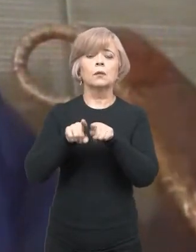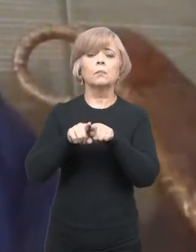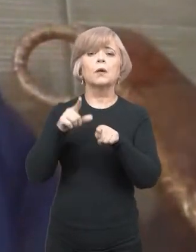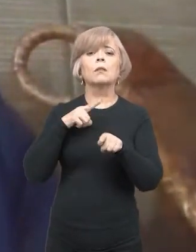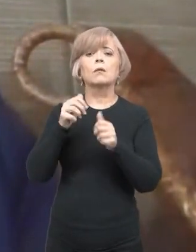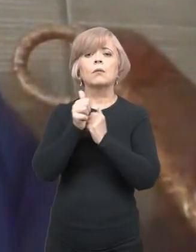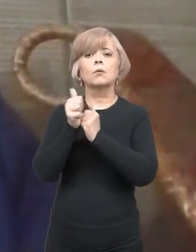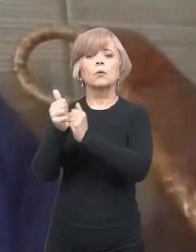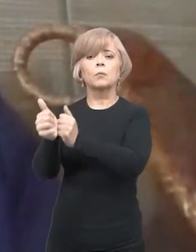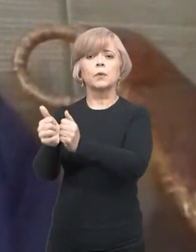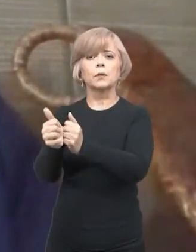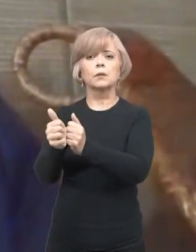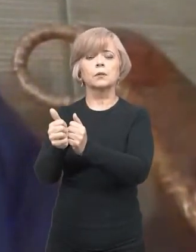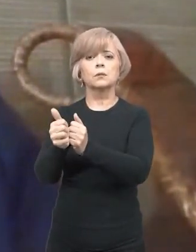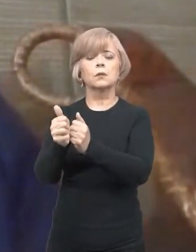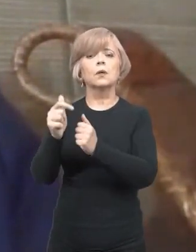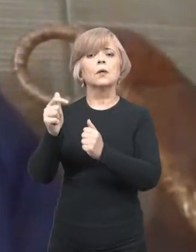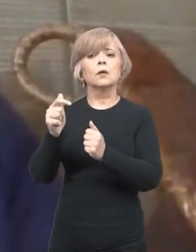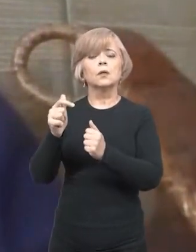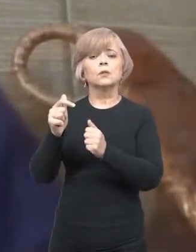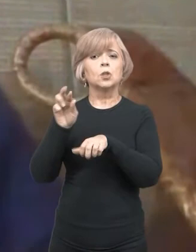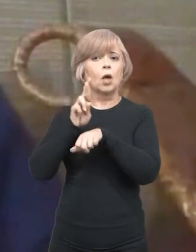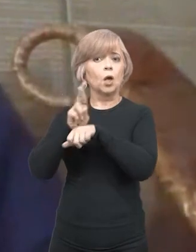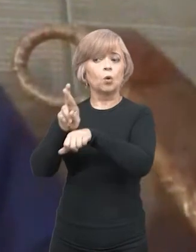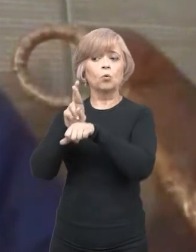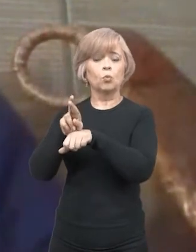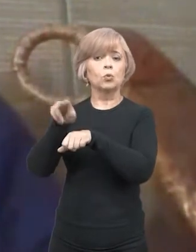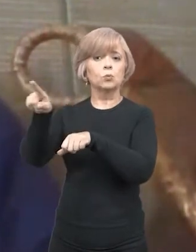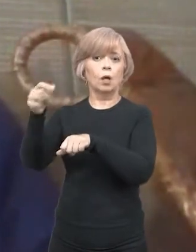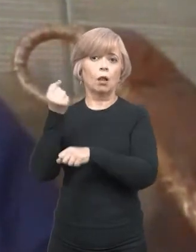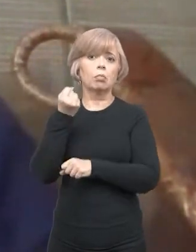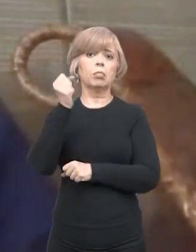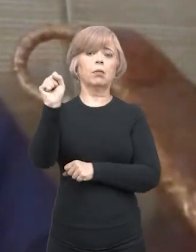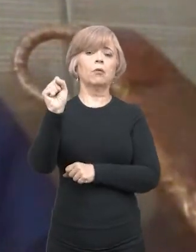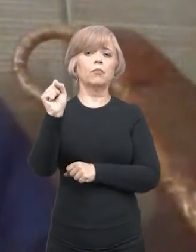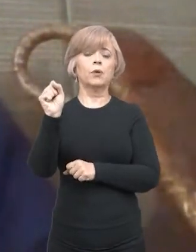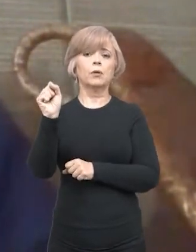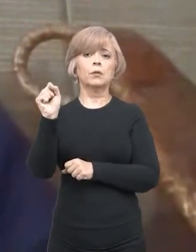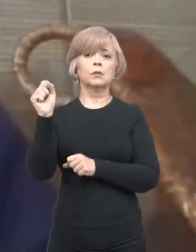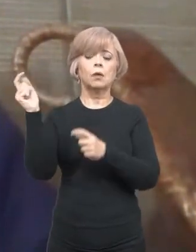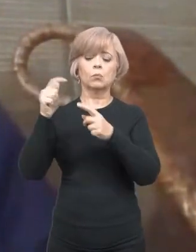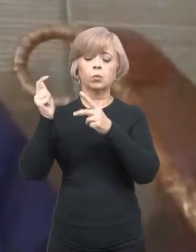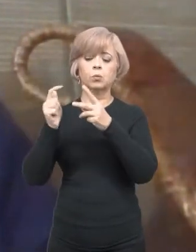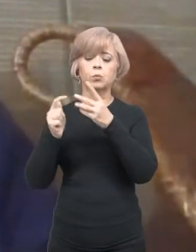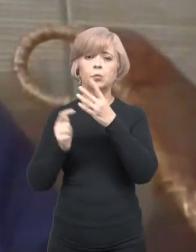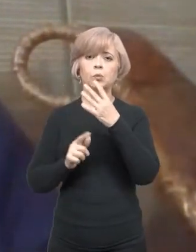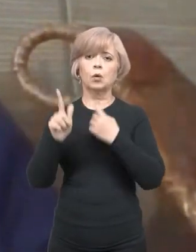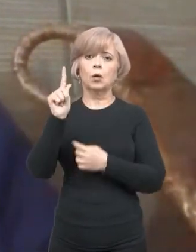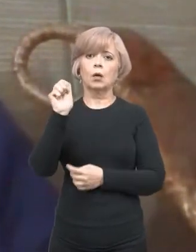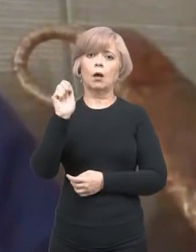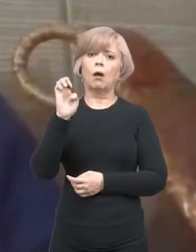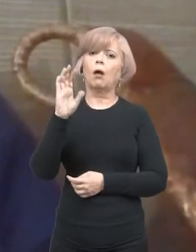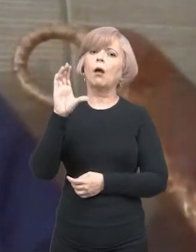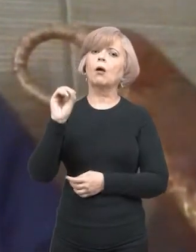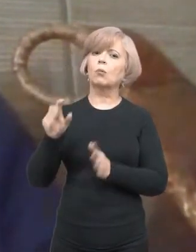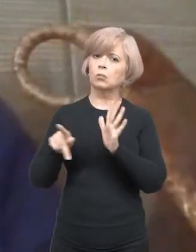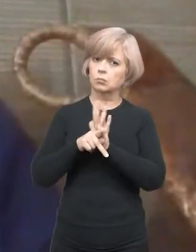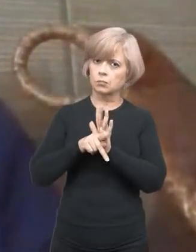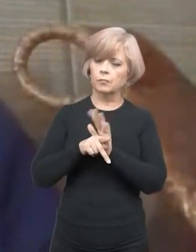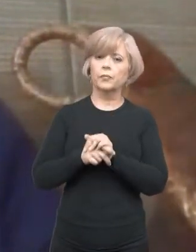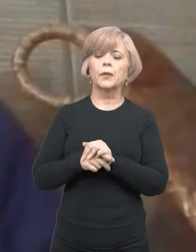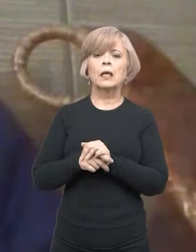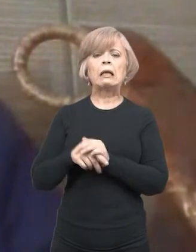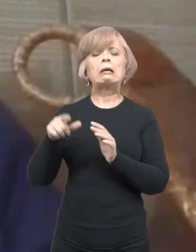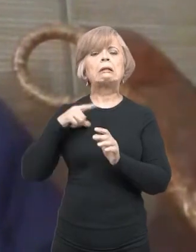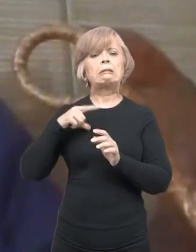para o acompanhamento de recursos feitos pela defesa nas questões do GAECO. Então, em